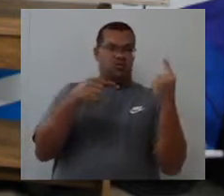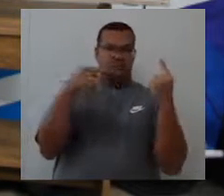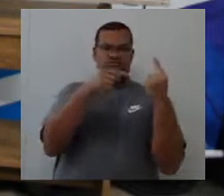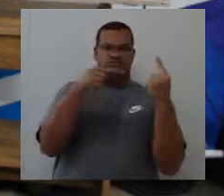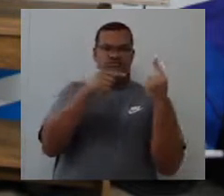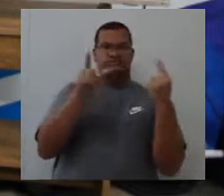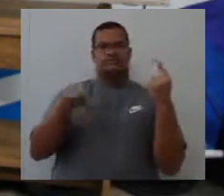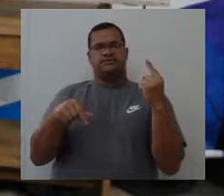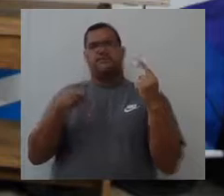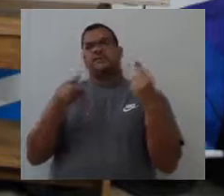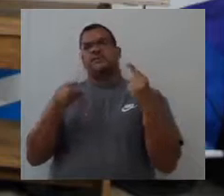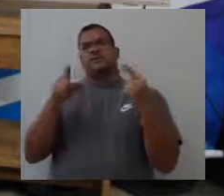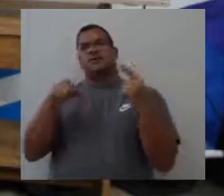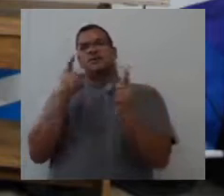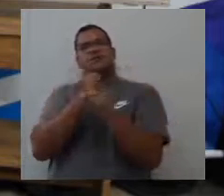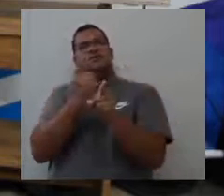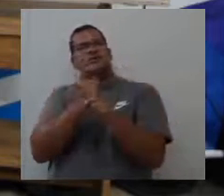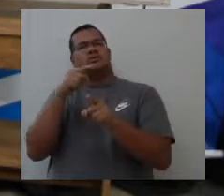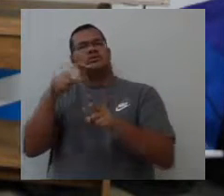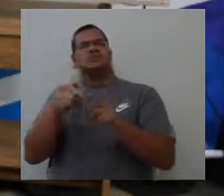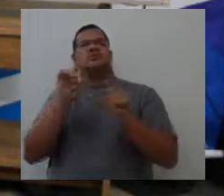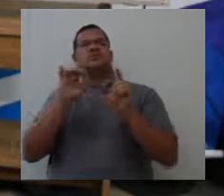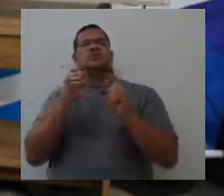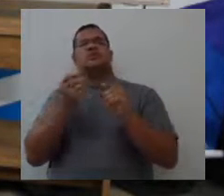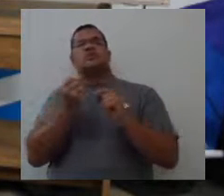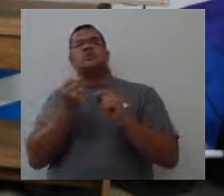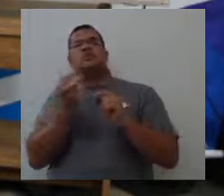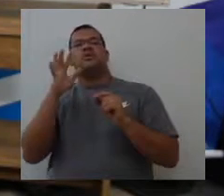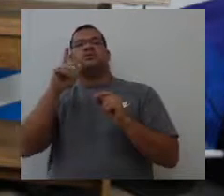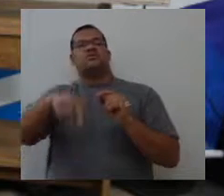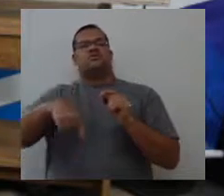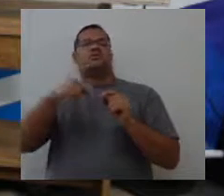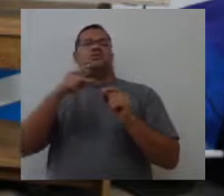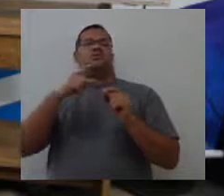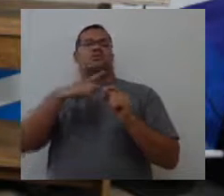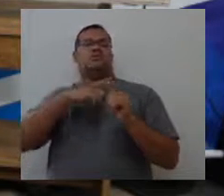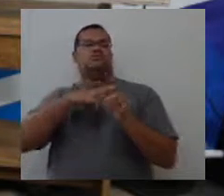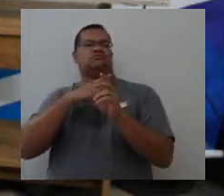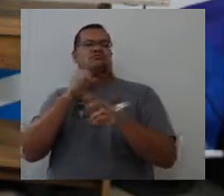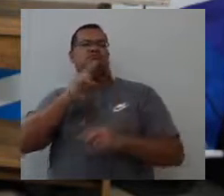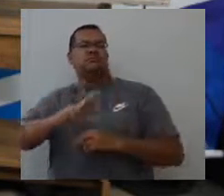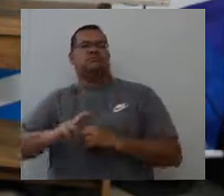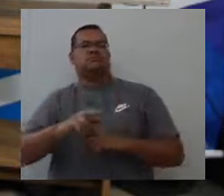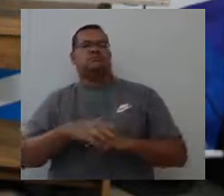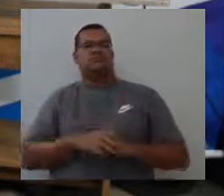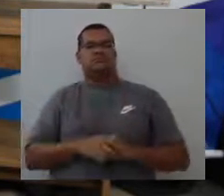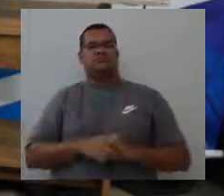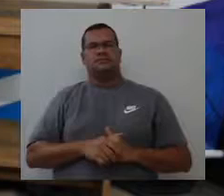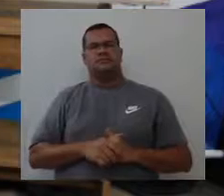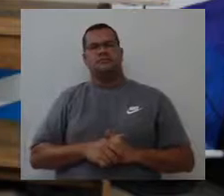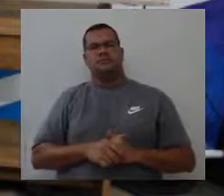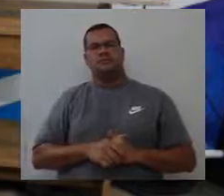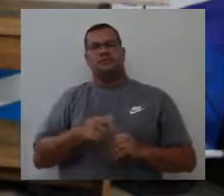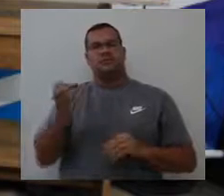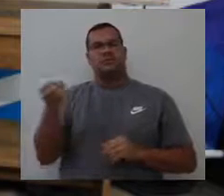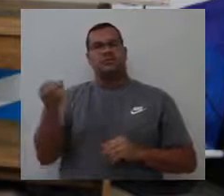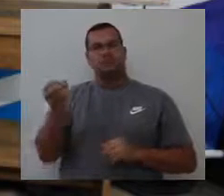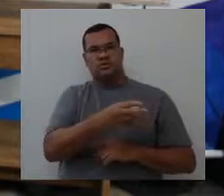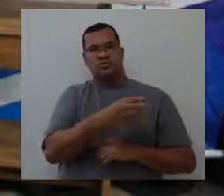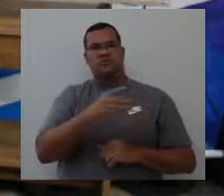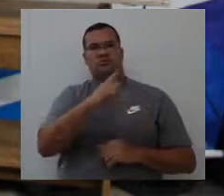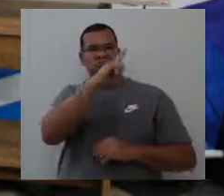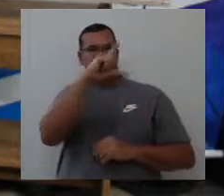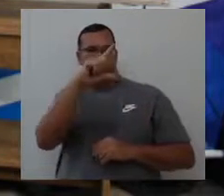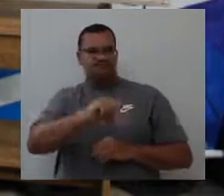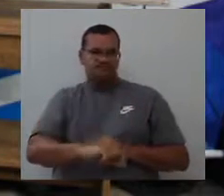no valor que eu encontrei? Muito bem, 0,17. Então, 17% é o valor desse preço novo, dessa